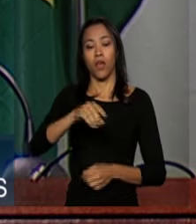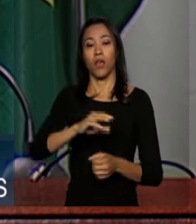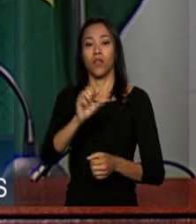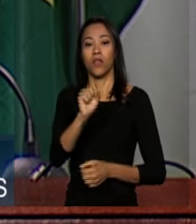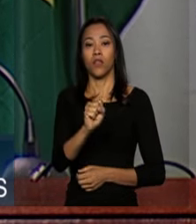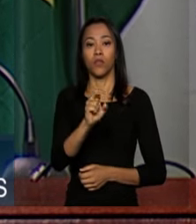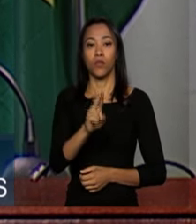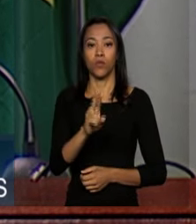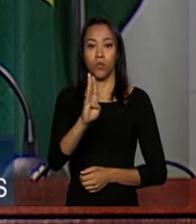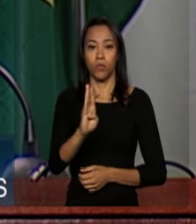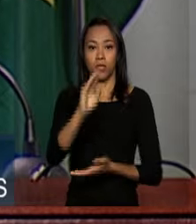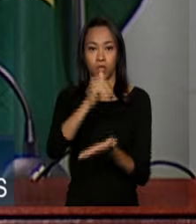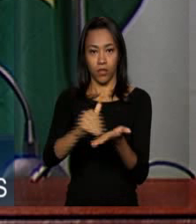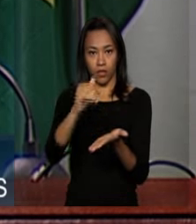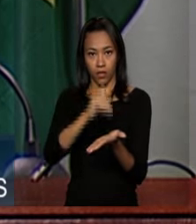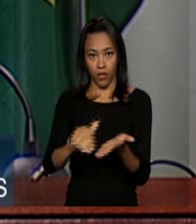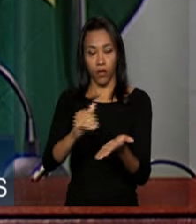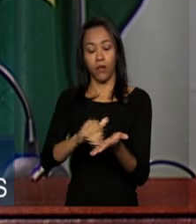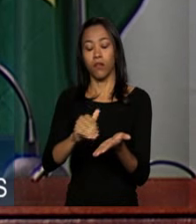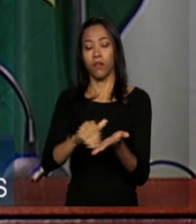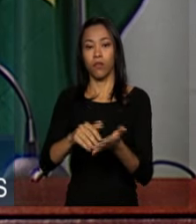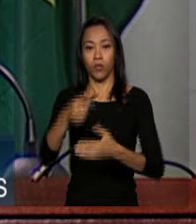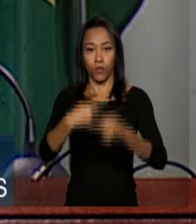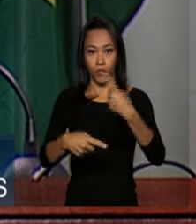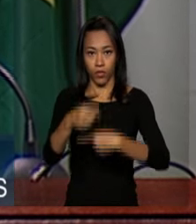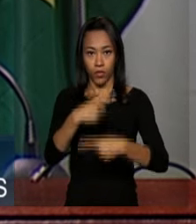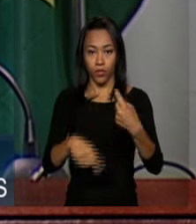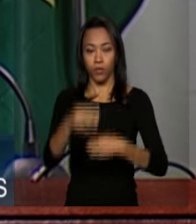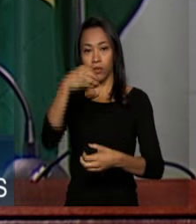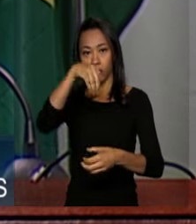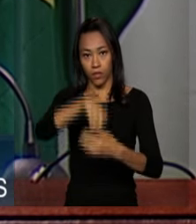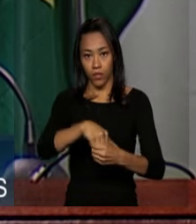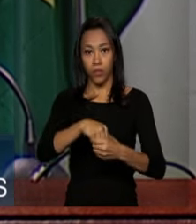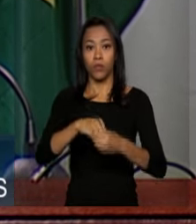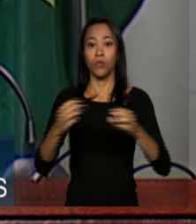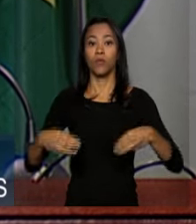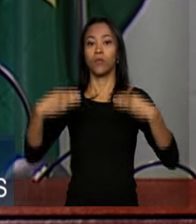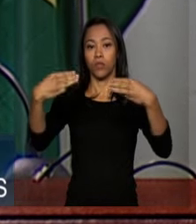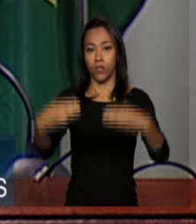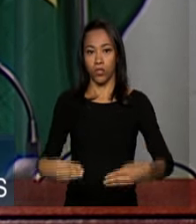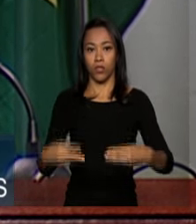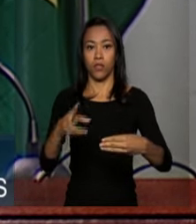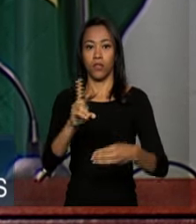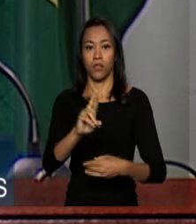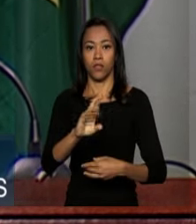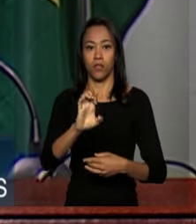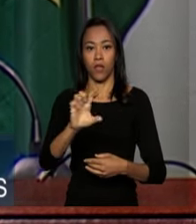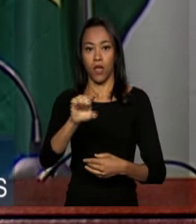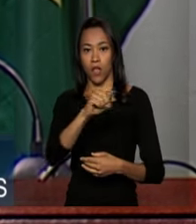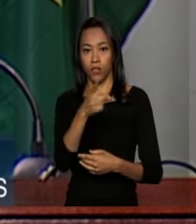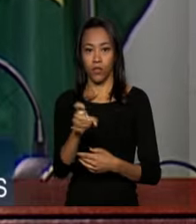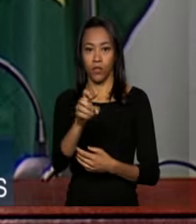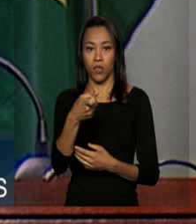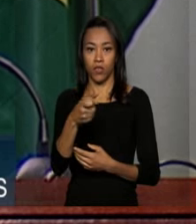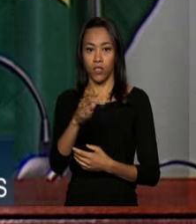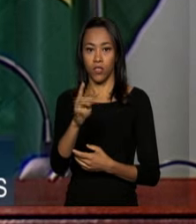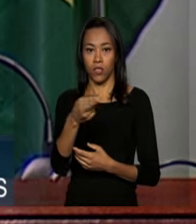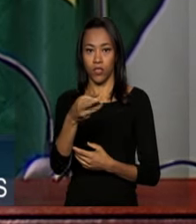subsecretário-geral político do Ministério das Relações Exteriores e paraninfo da turma Paulo